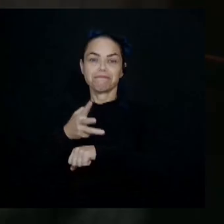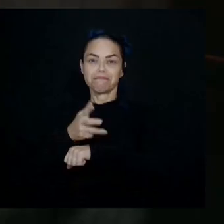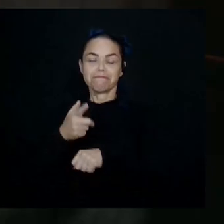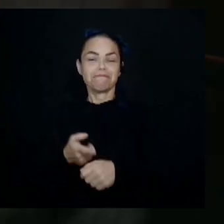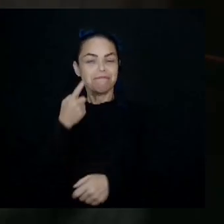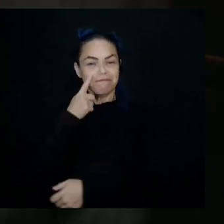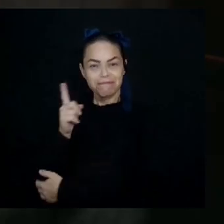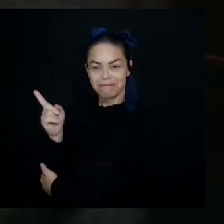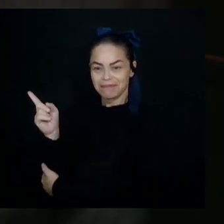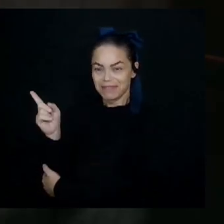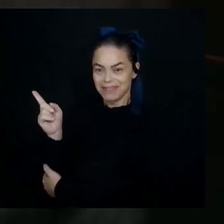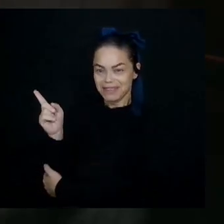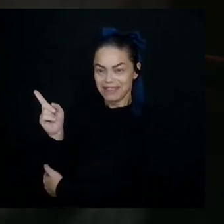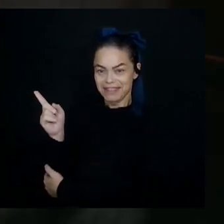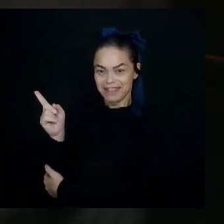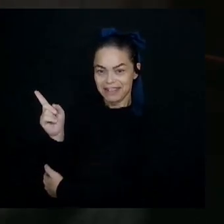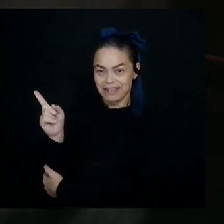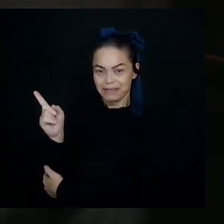tela,